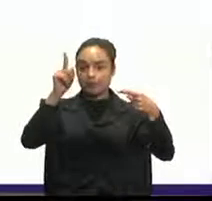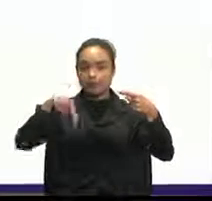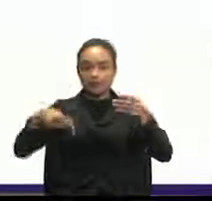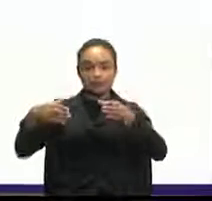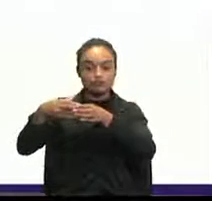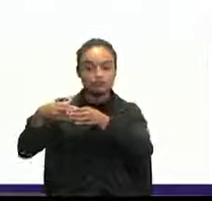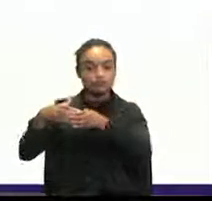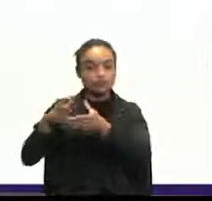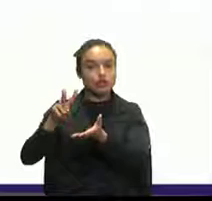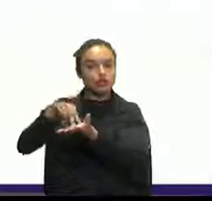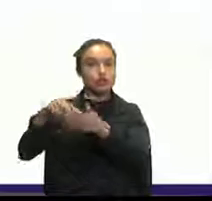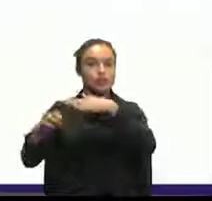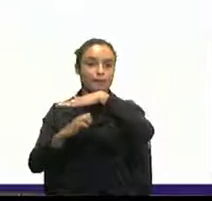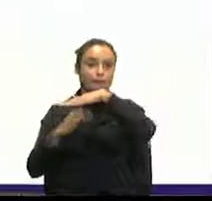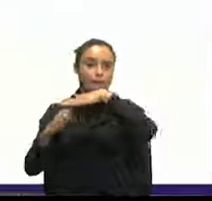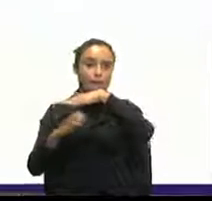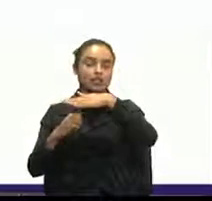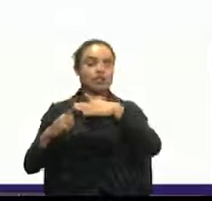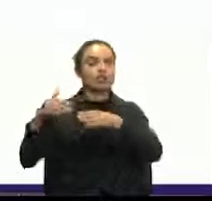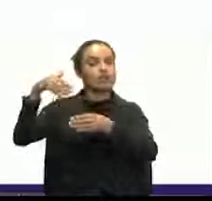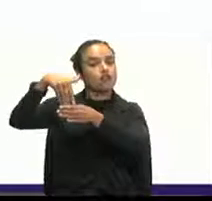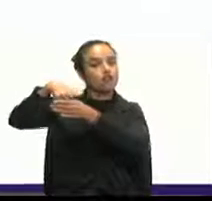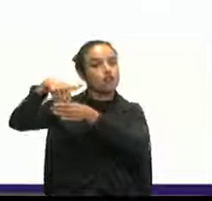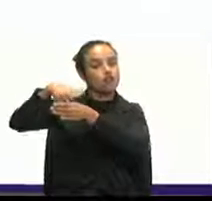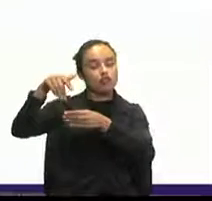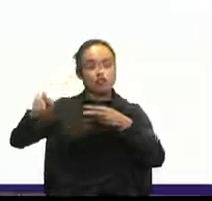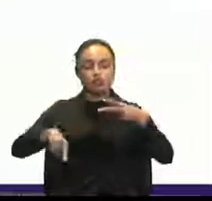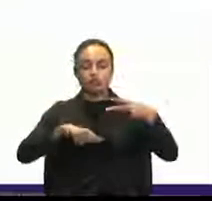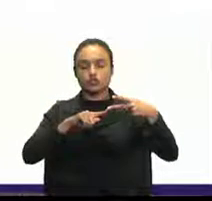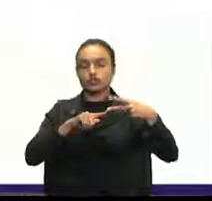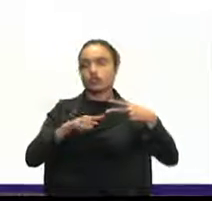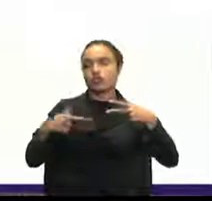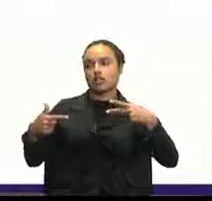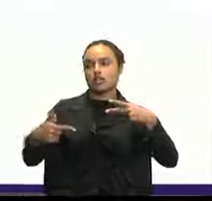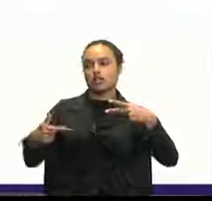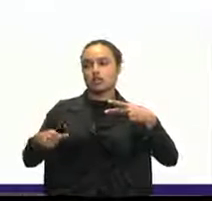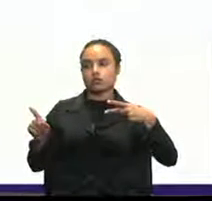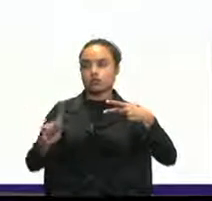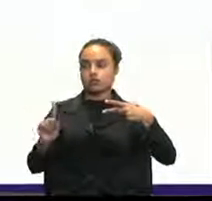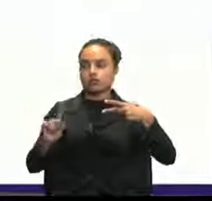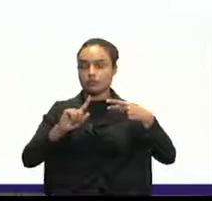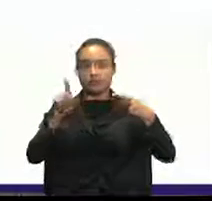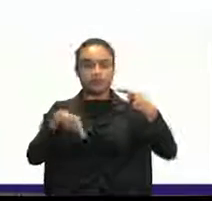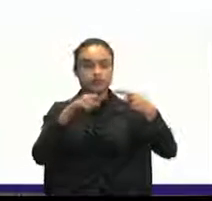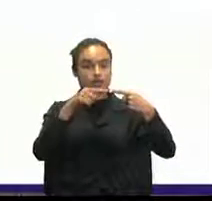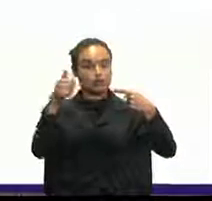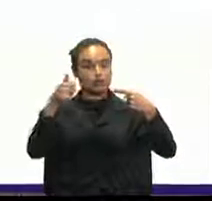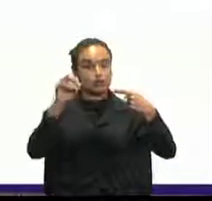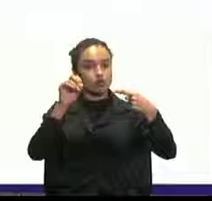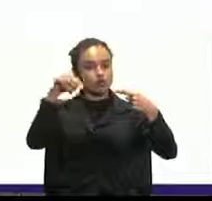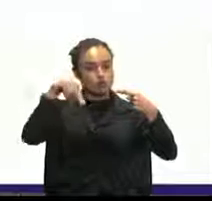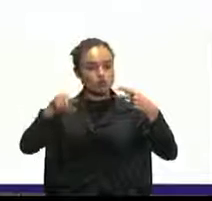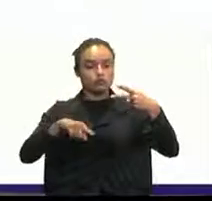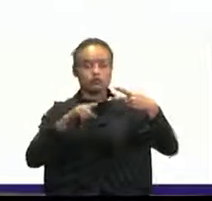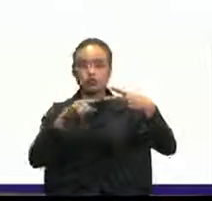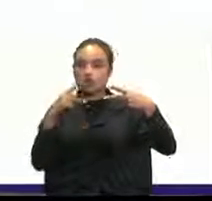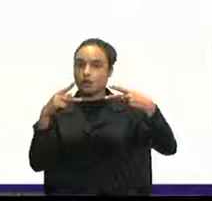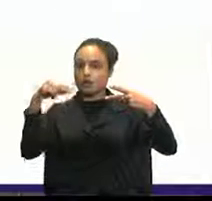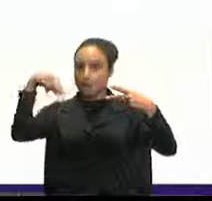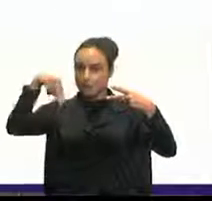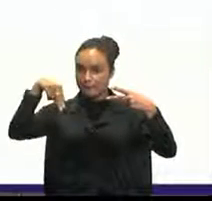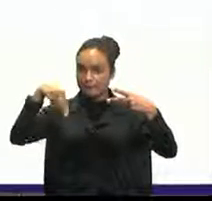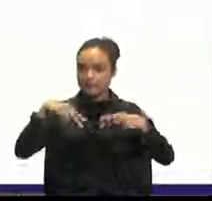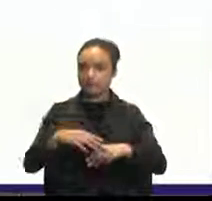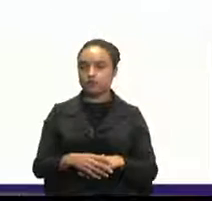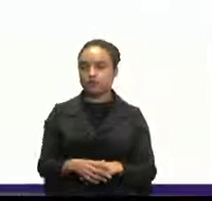ou preferenciais pn tudo bem ou seja ordinária nominativa e preferencial